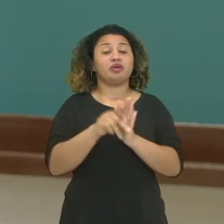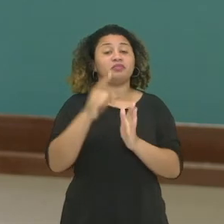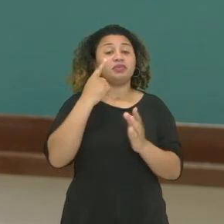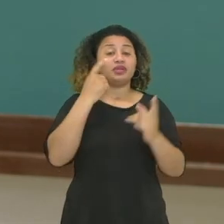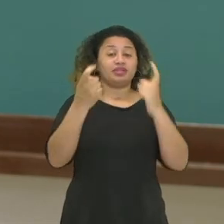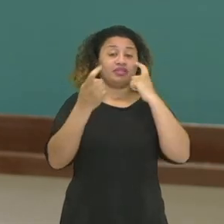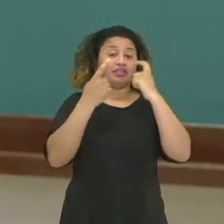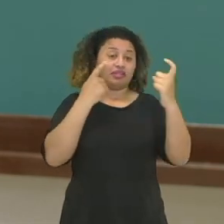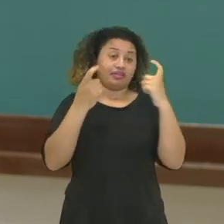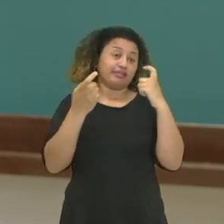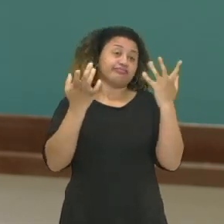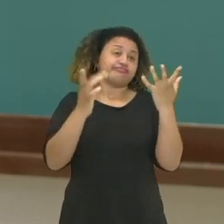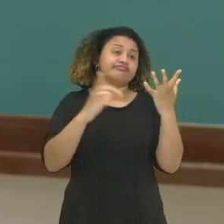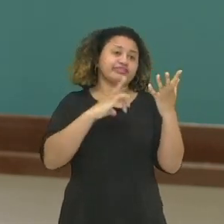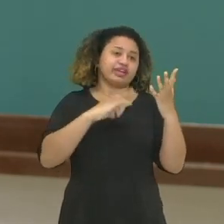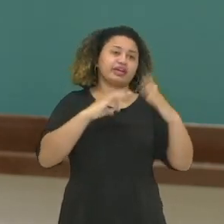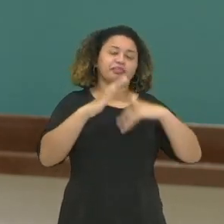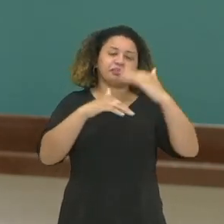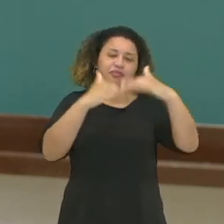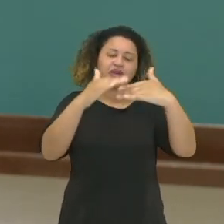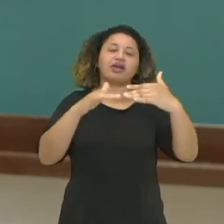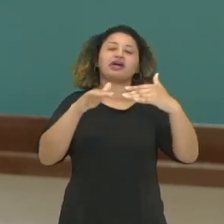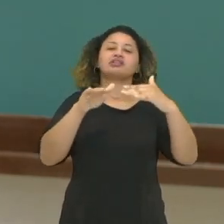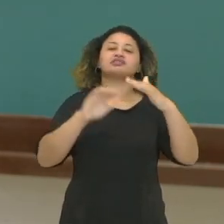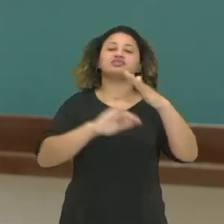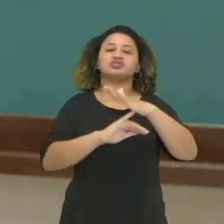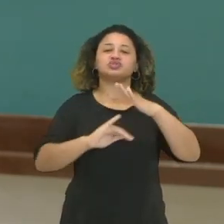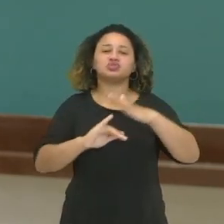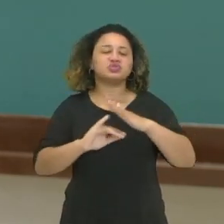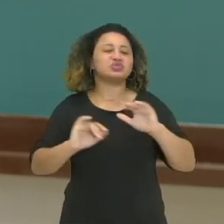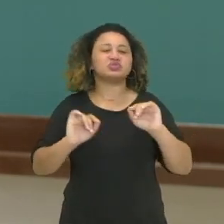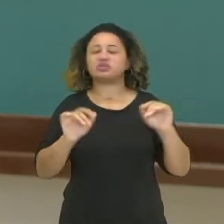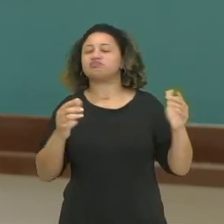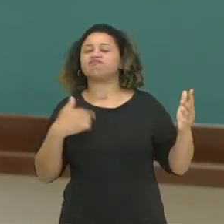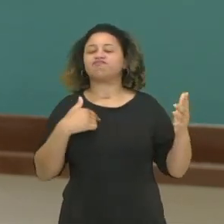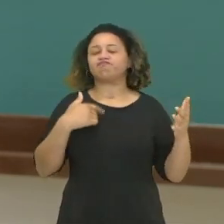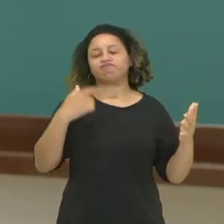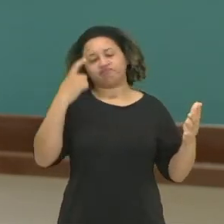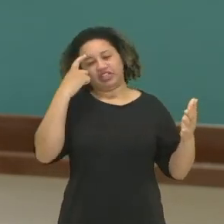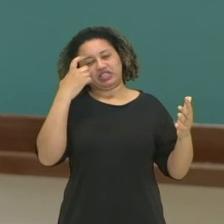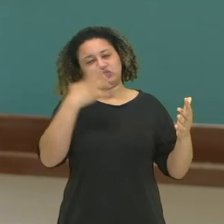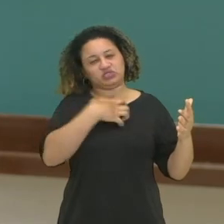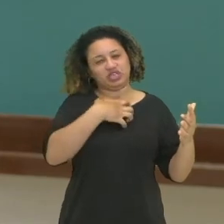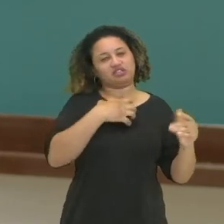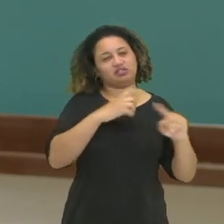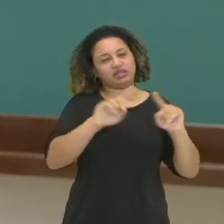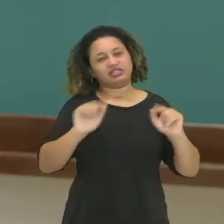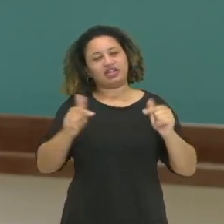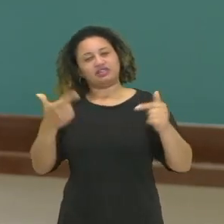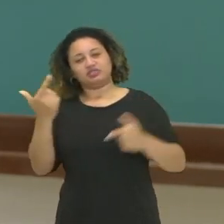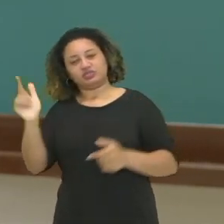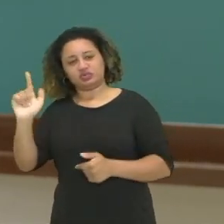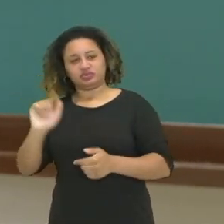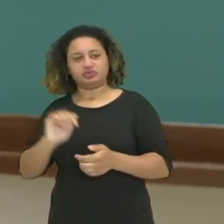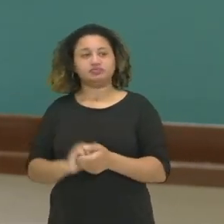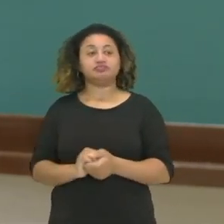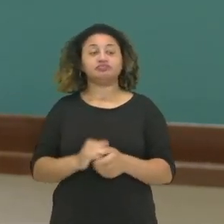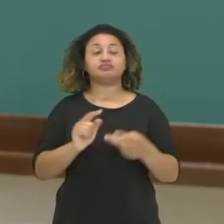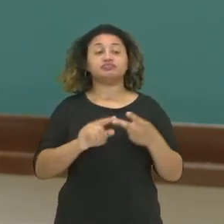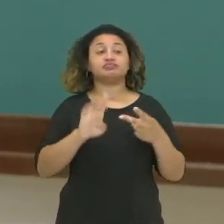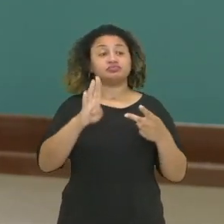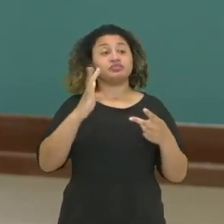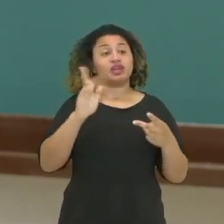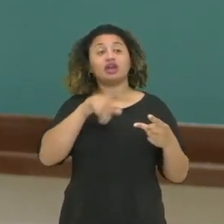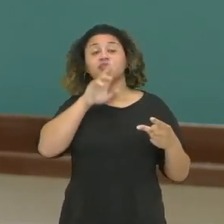e compõe o pilar das instituições hipócritas. Na letra B, a gente sabe que é uma resposta pessoal,